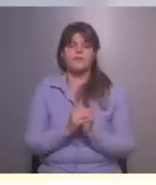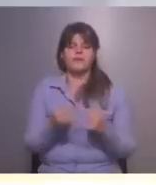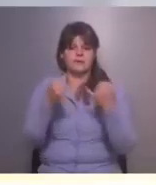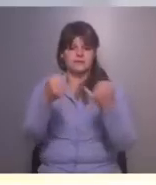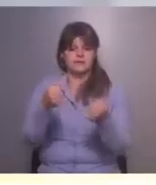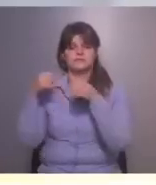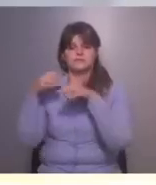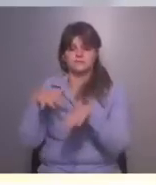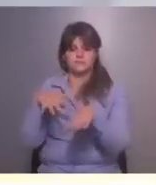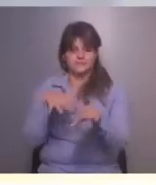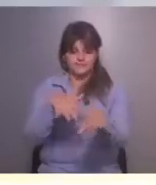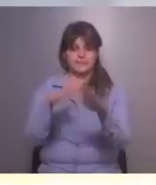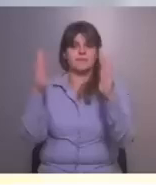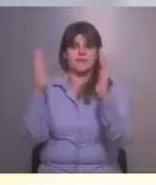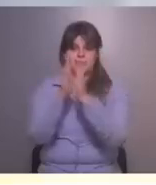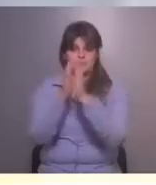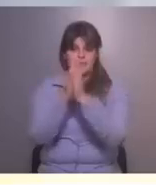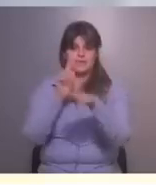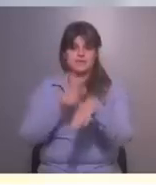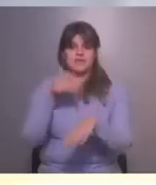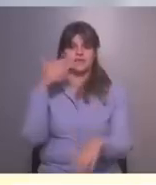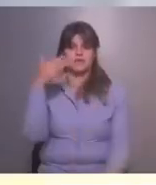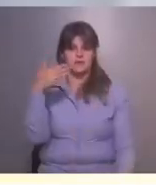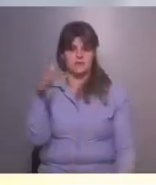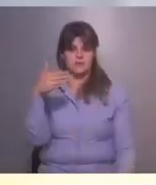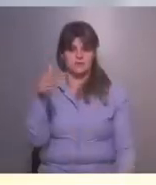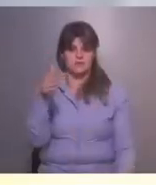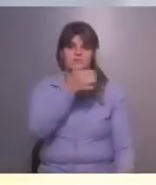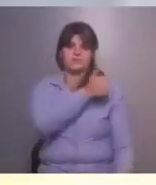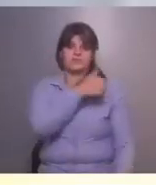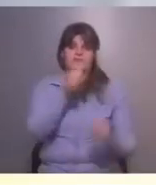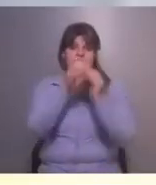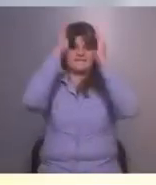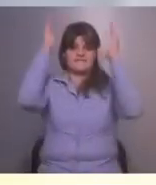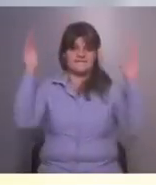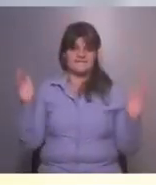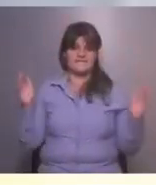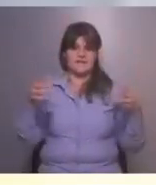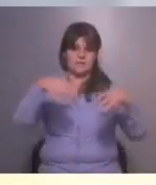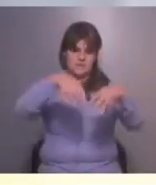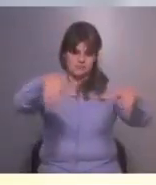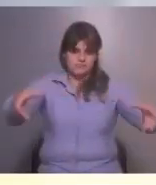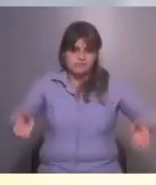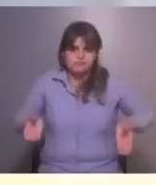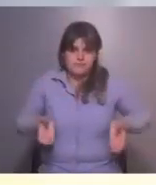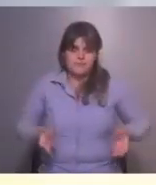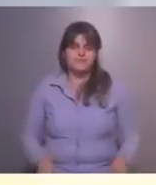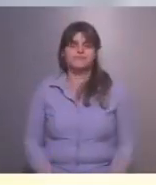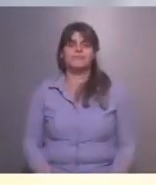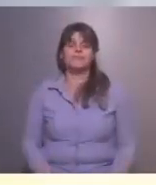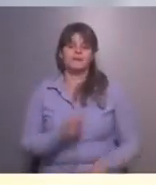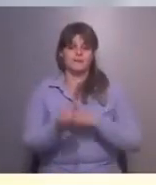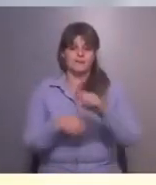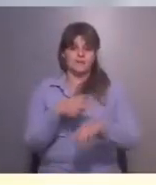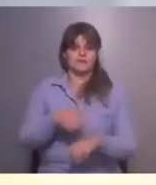de procissão e missa às 11 horas na Basílica da Santíssima Trindade. Às 21 horas e